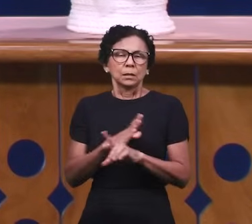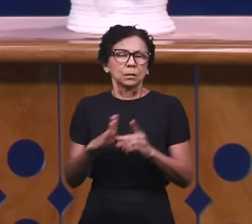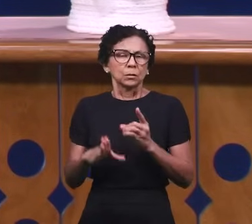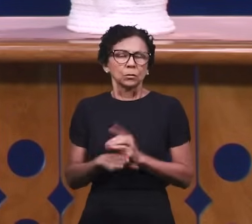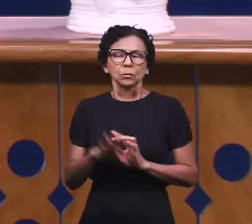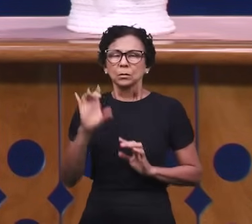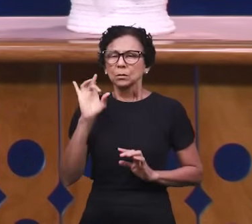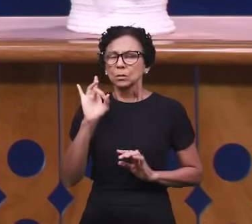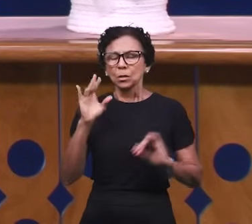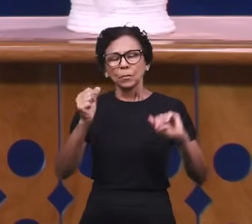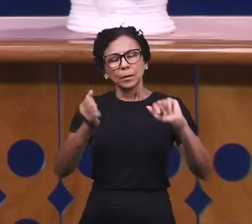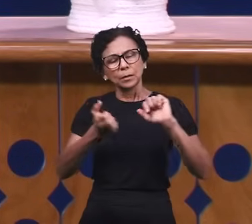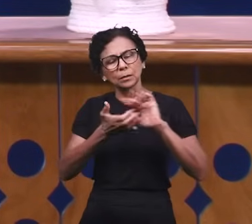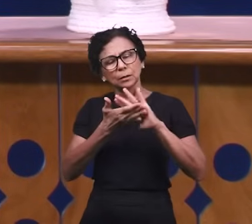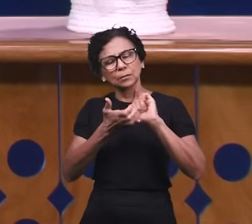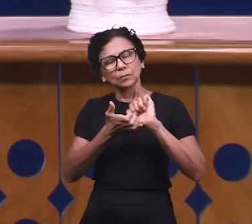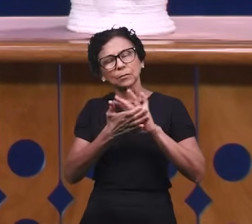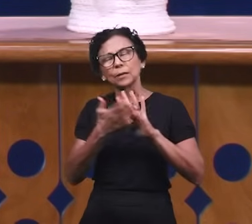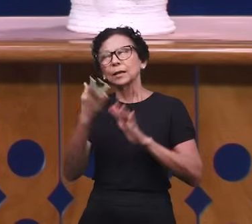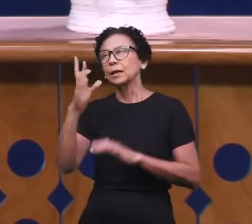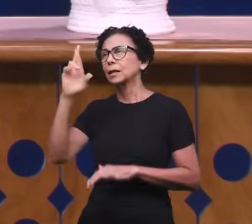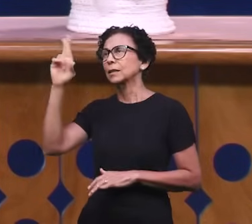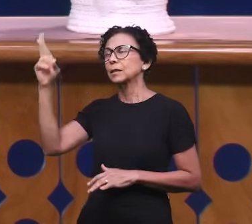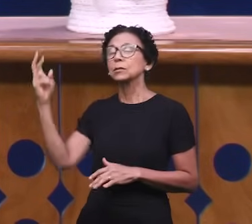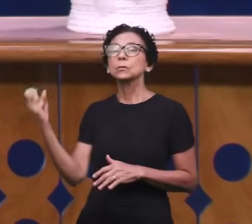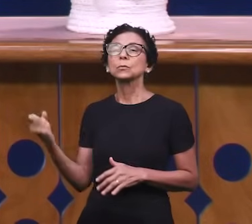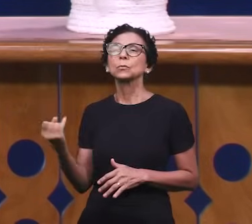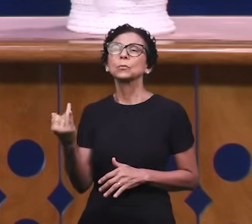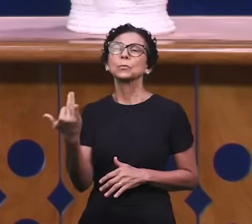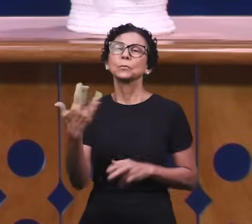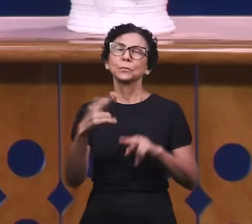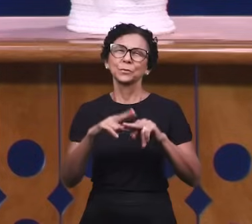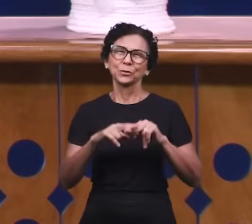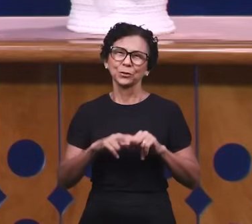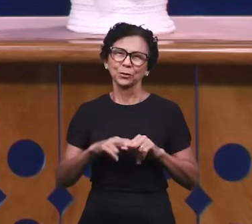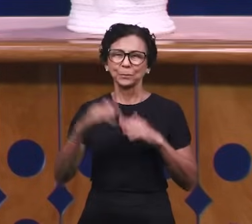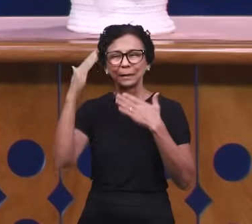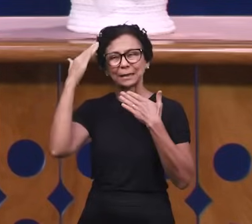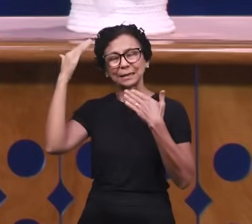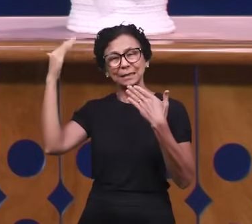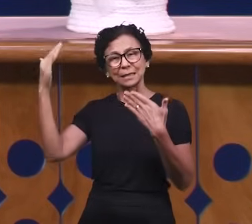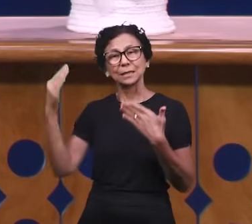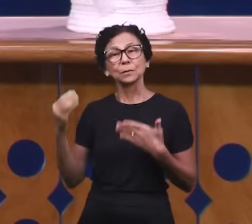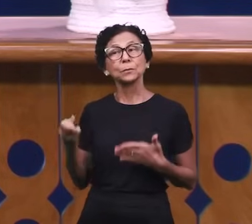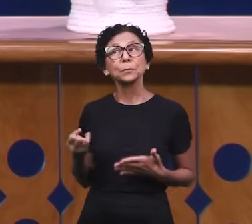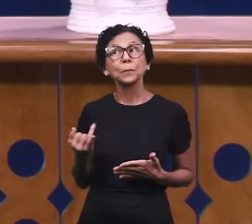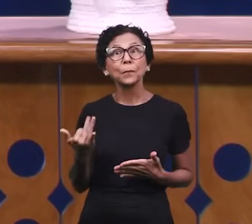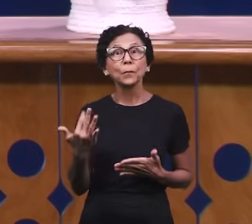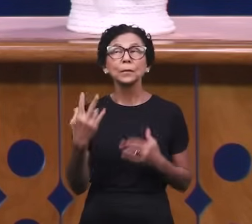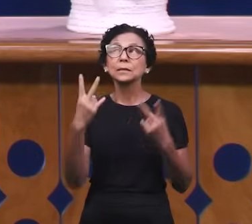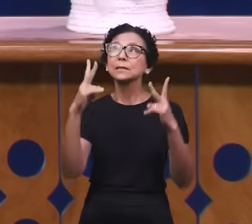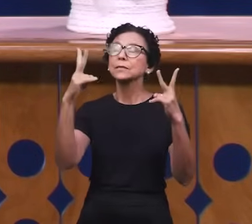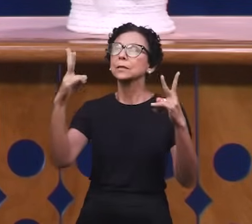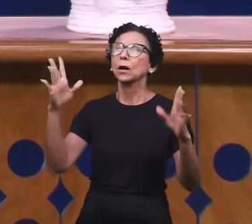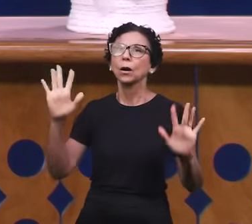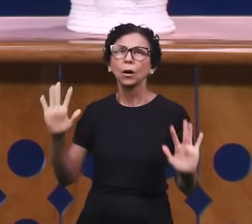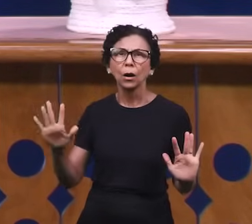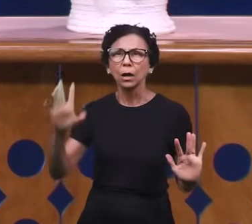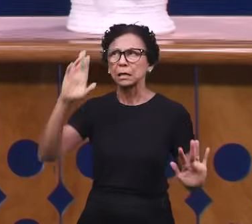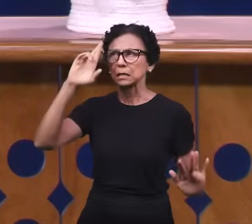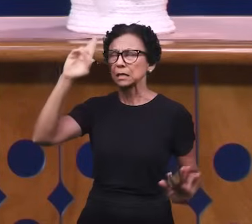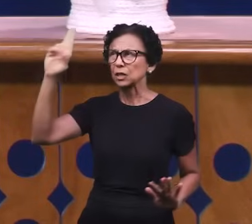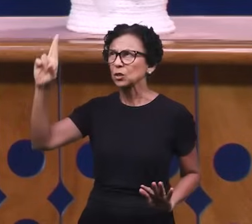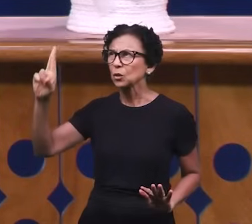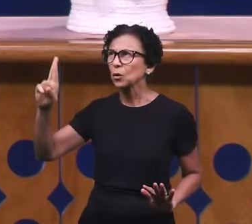culto de louvor ao Senhor, quantos motivos nós temos para adorar o nosso Deus? Quantas vitórias alcançadas, quantos momentos que nós dizemos: